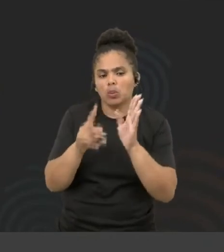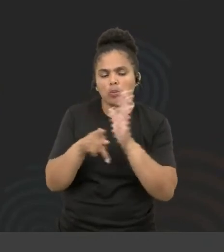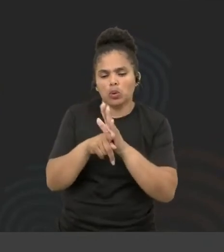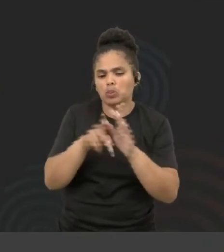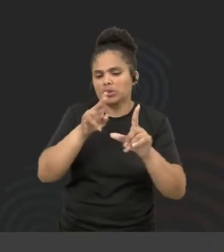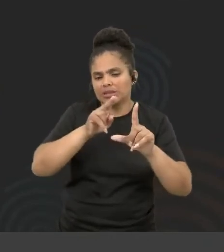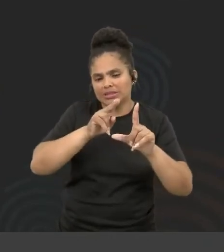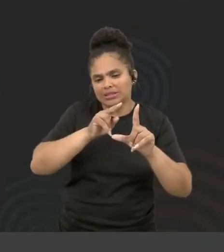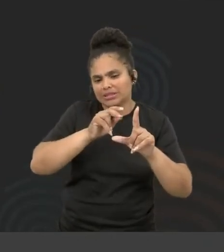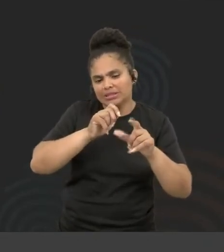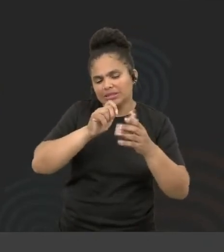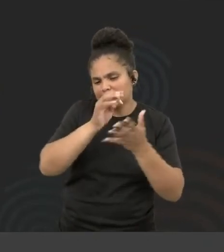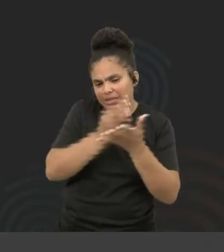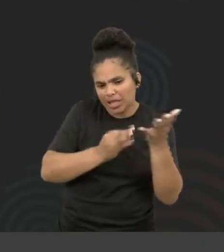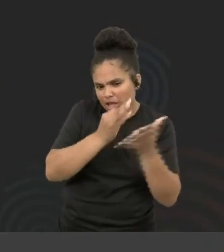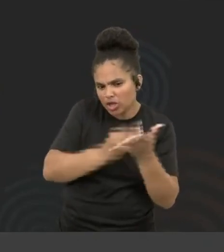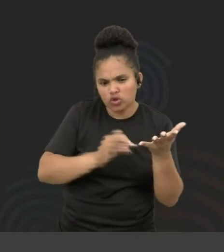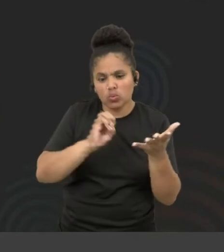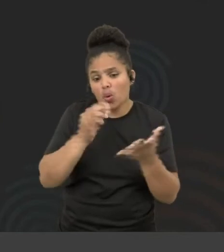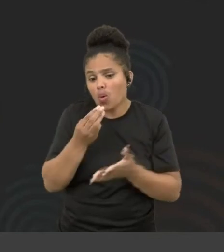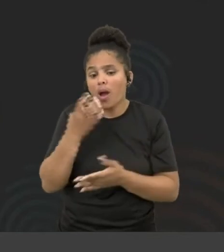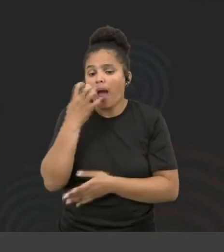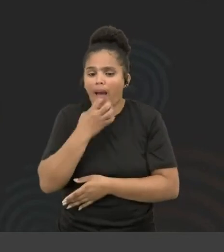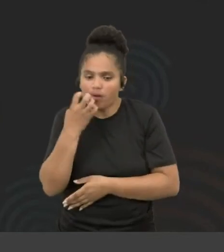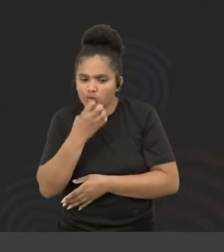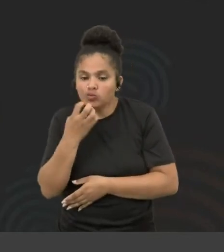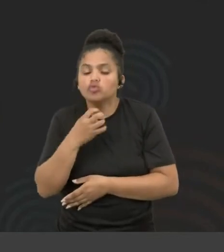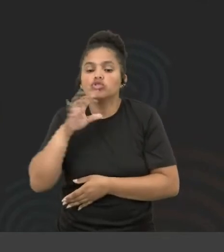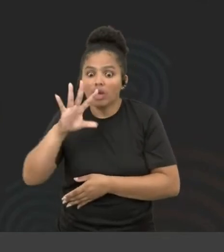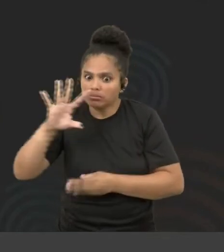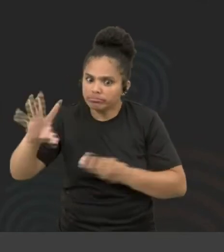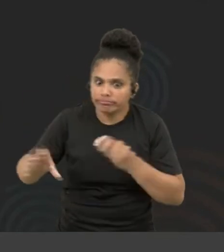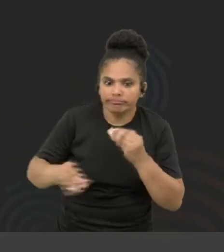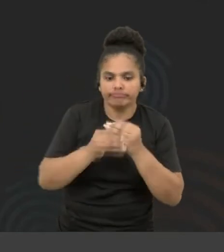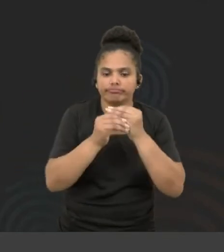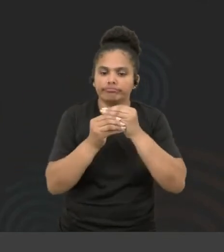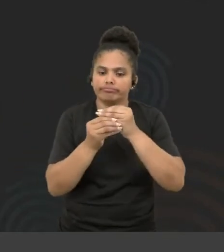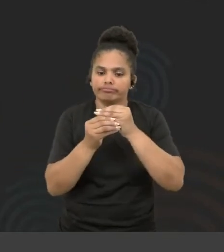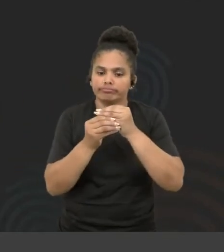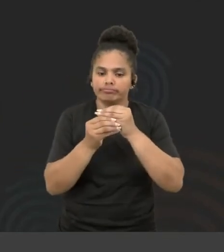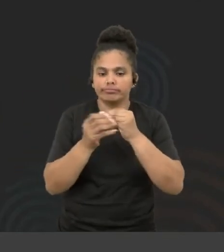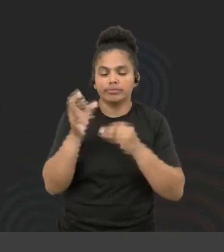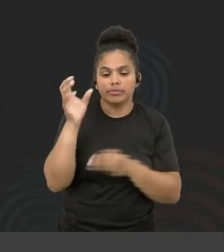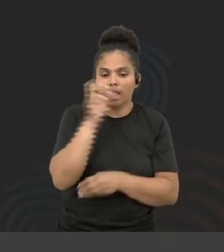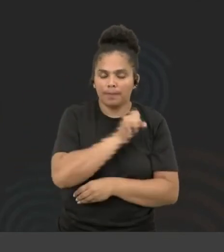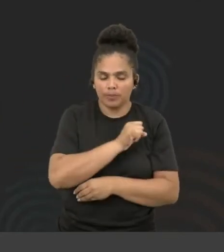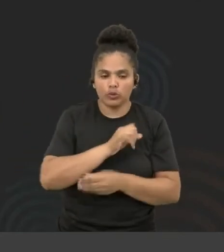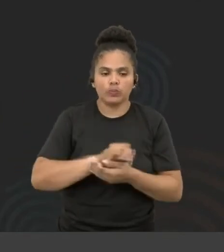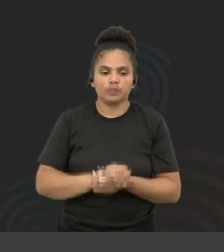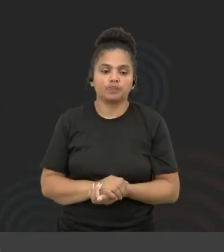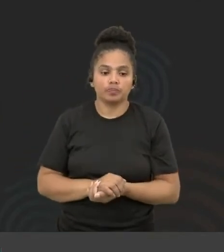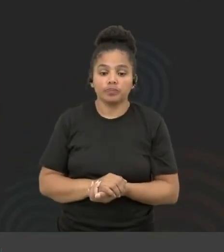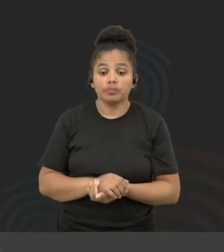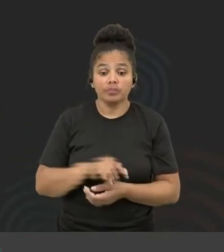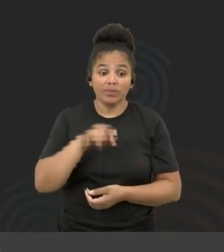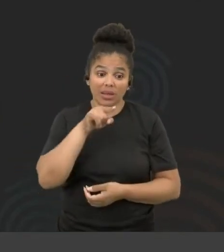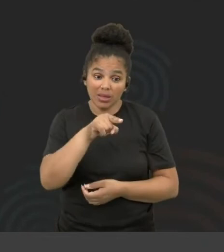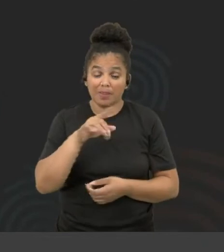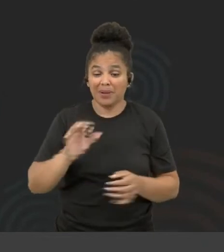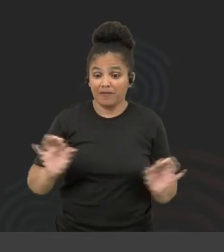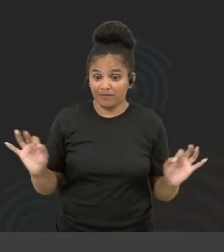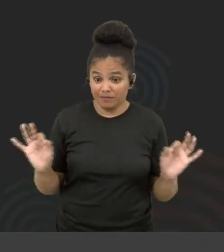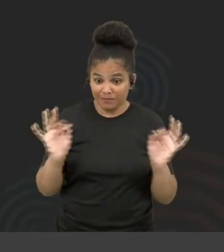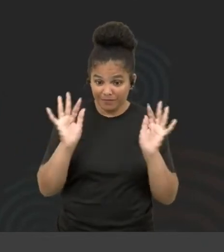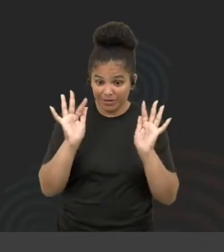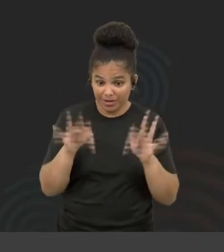o próprio áudio, né, do vídeo, e já acrescenta na sua aplicação. E aqui, para a gente encerrar, tudo que eu